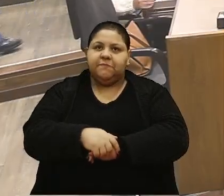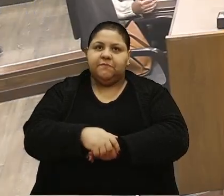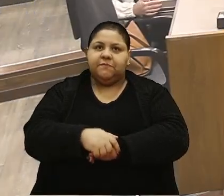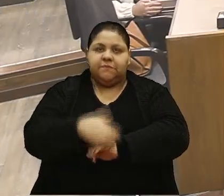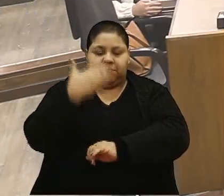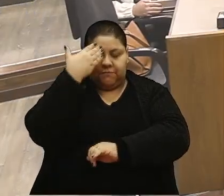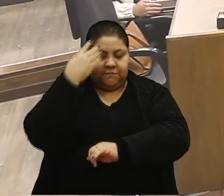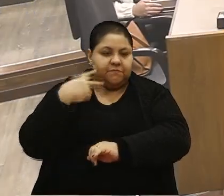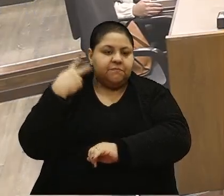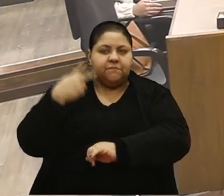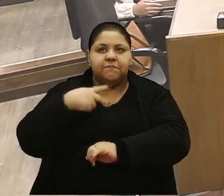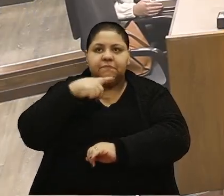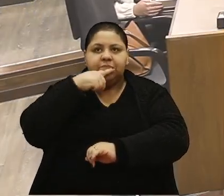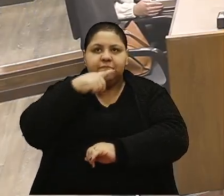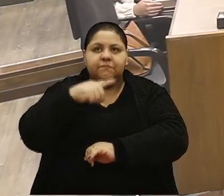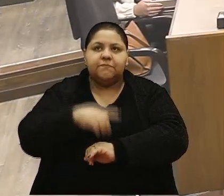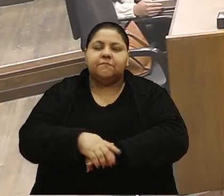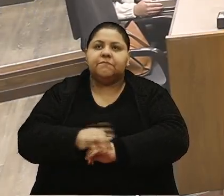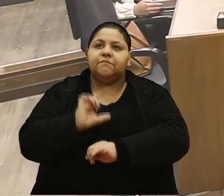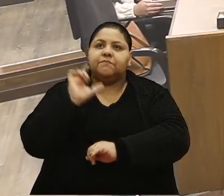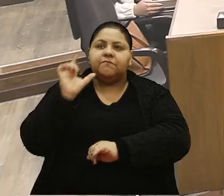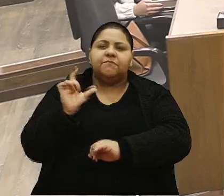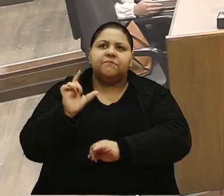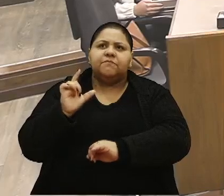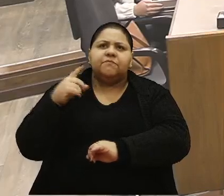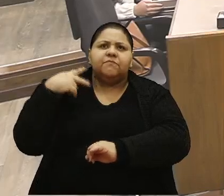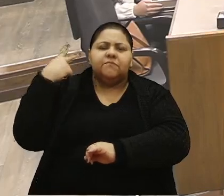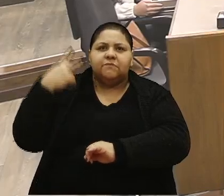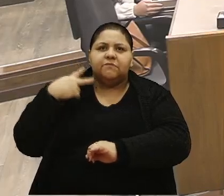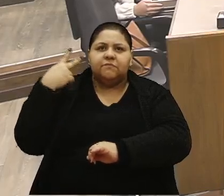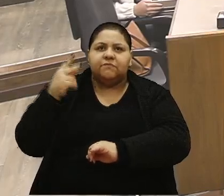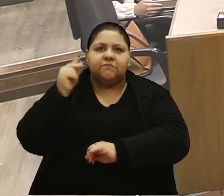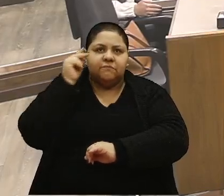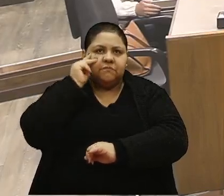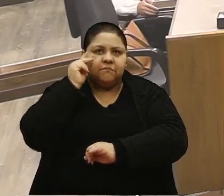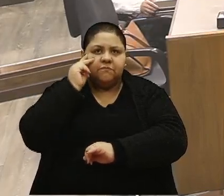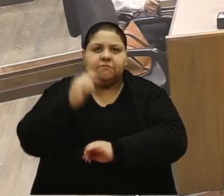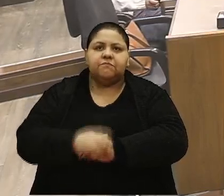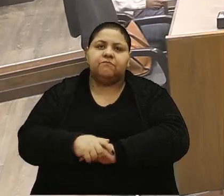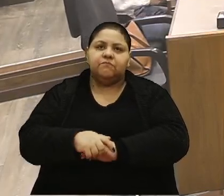Obrigado, vereador Caleb. Com a palavra, vereador Cláudio Libardi.